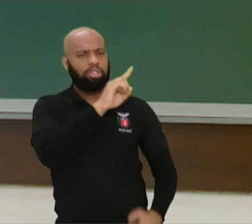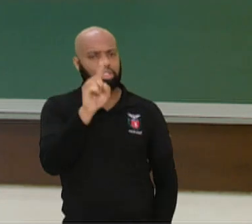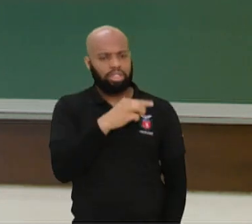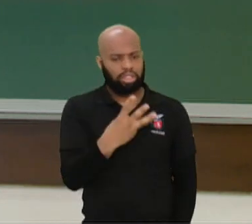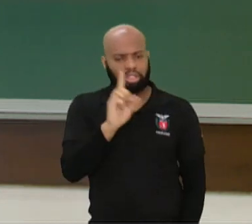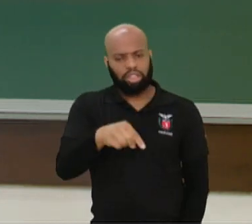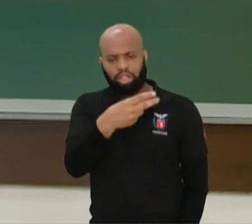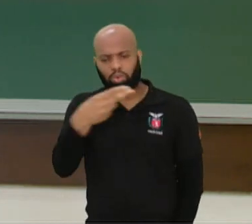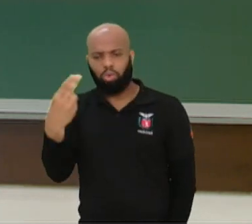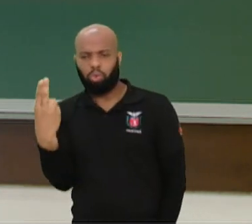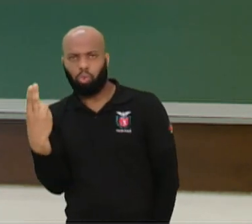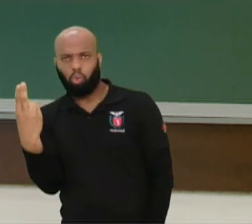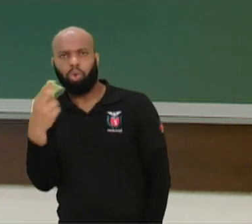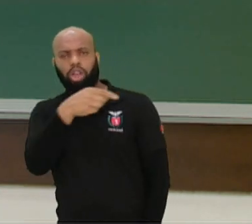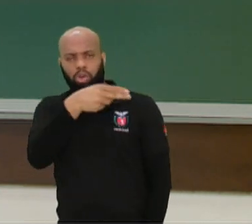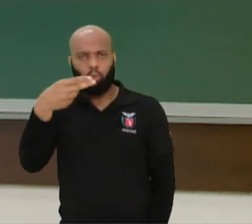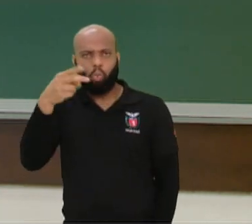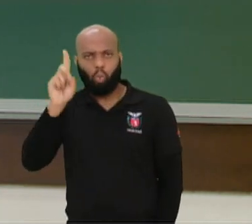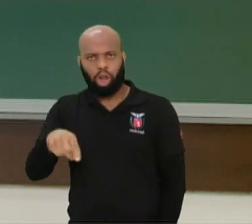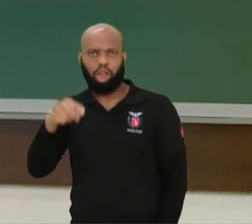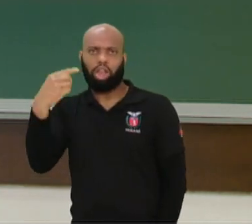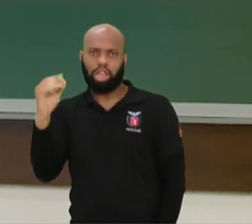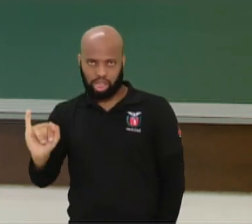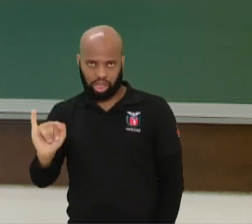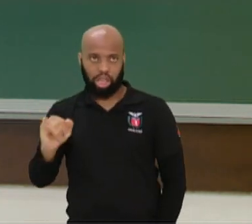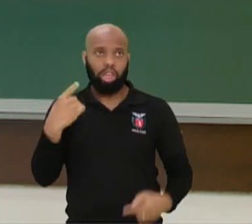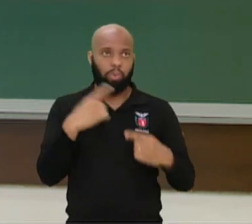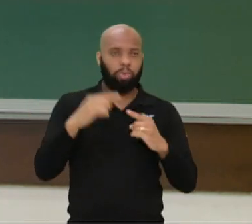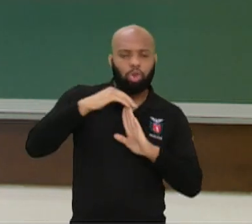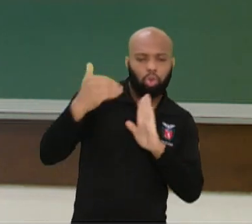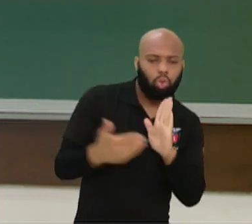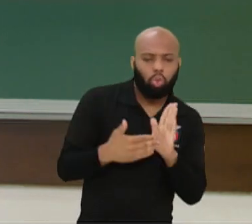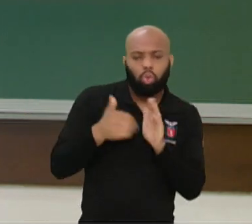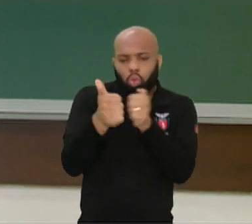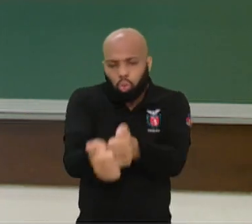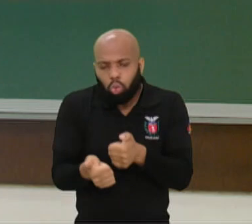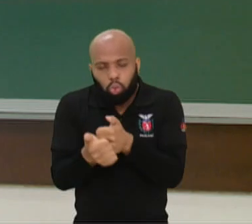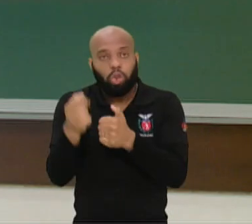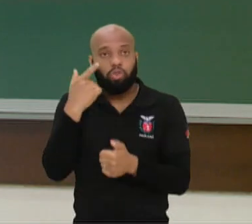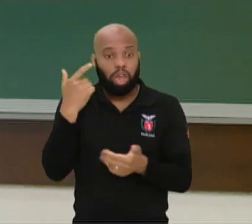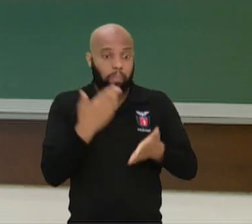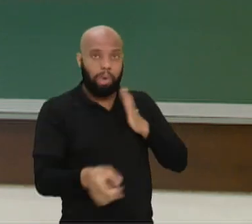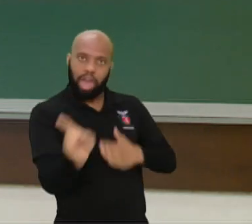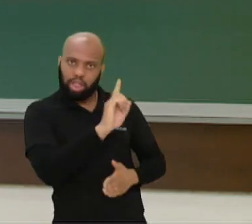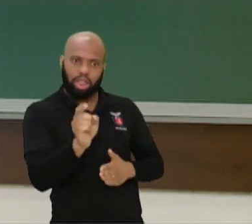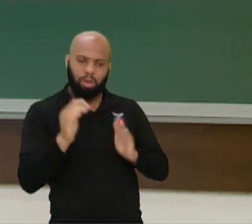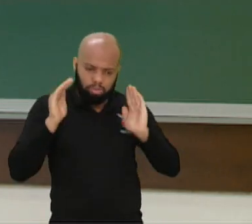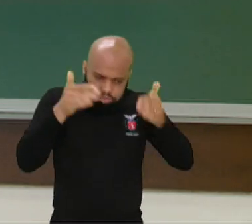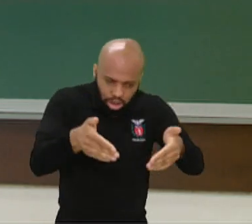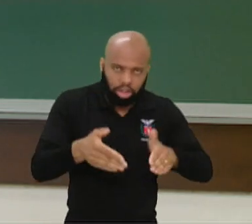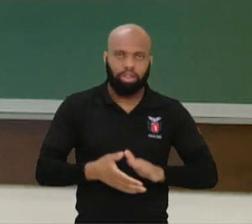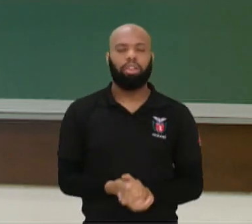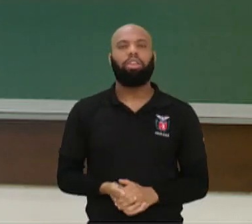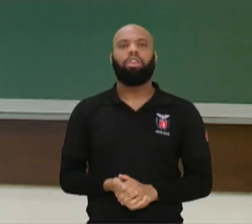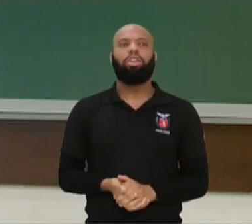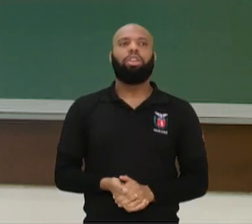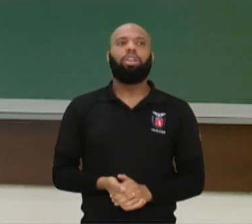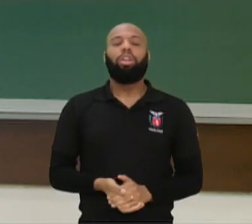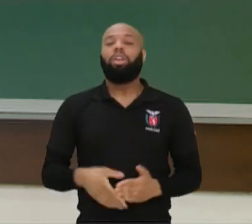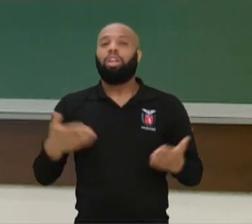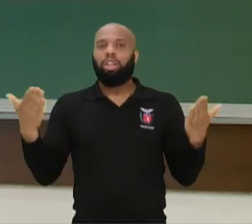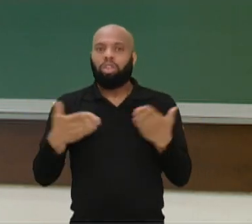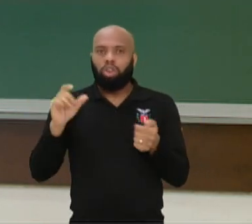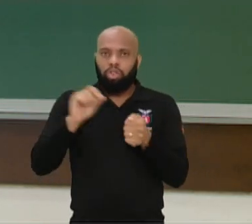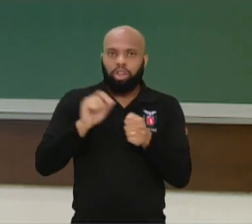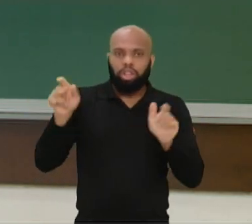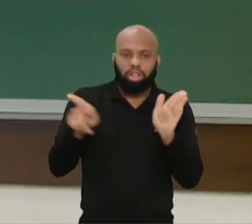as informações estão acompanhando os slides para a gente não se perder no que eu vou usar, o que eu tenho que substituir. Então, estou